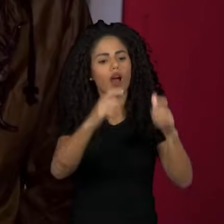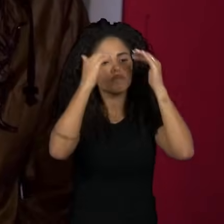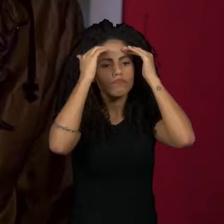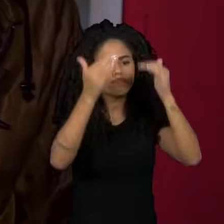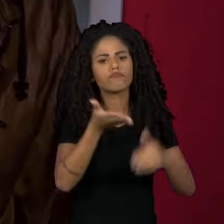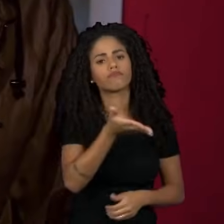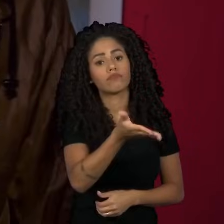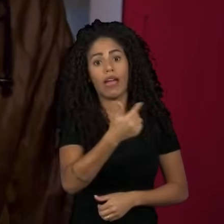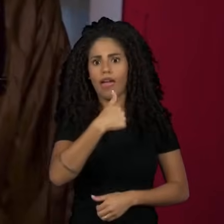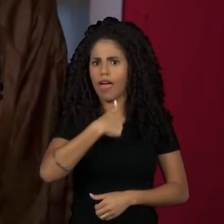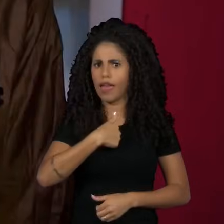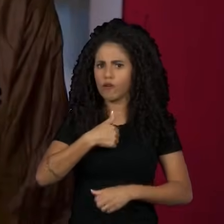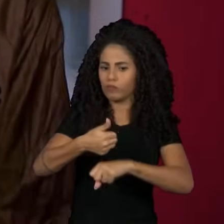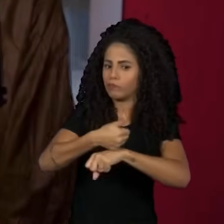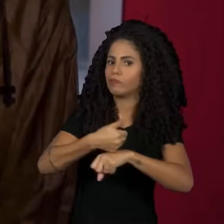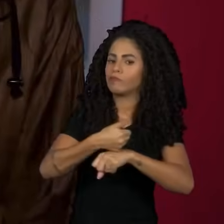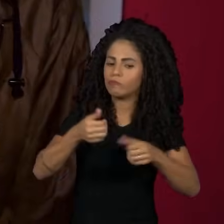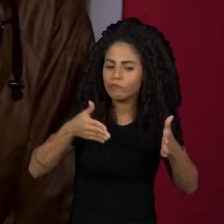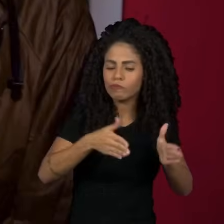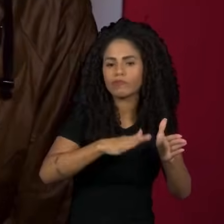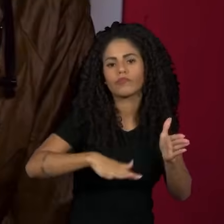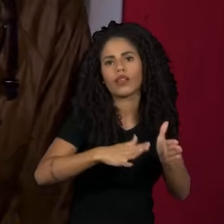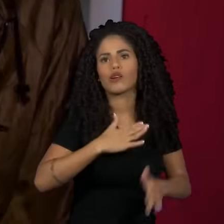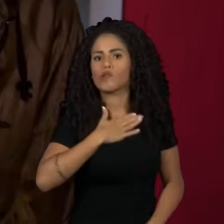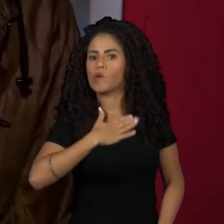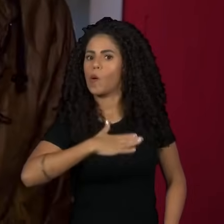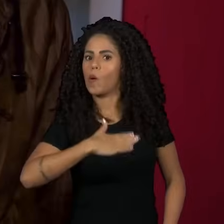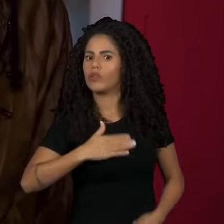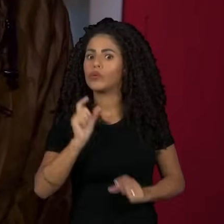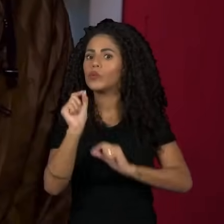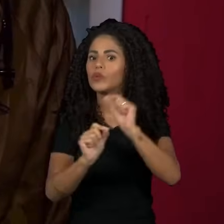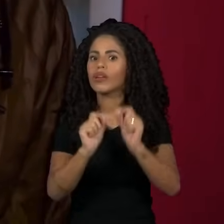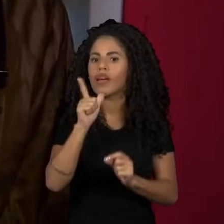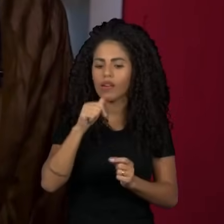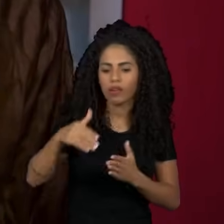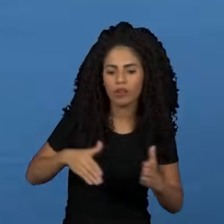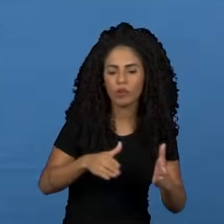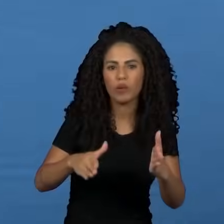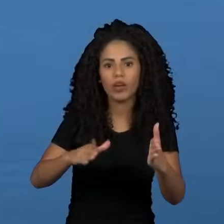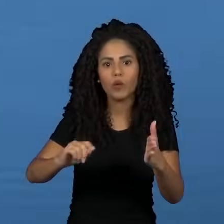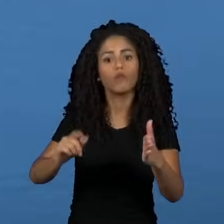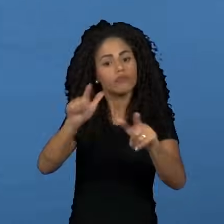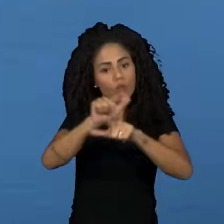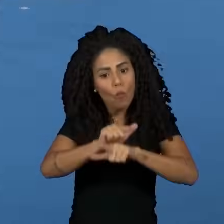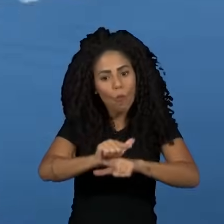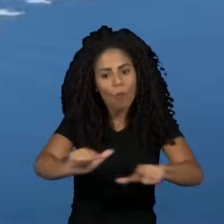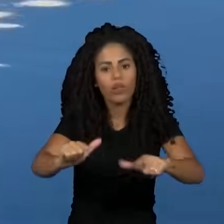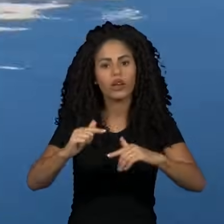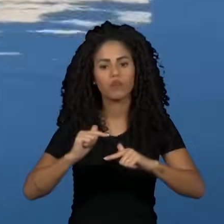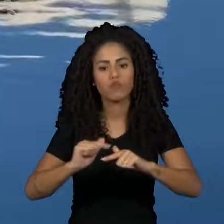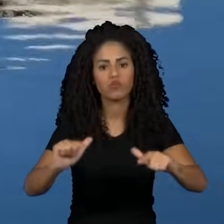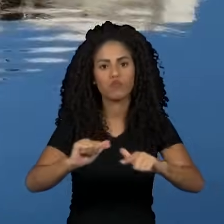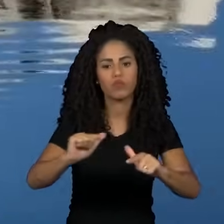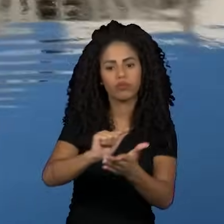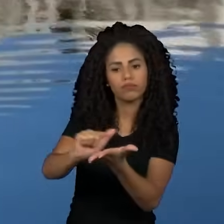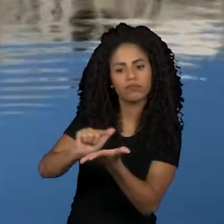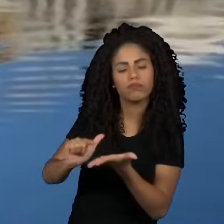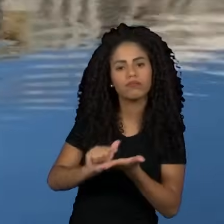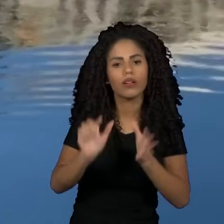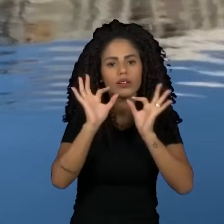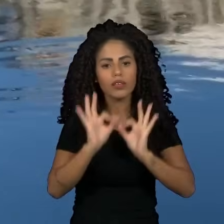como bióloga, né, eu gostaria muito que o rio tivesse limpo, continuasse esse processo de limpeza e